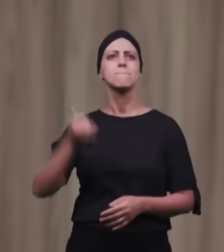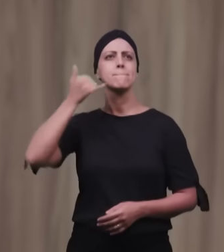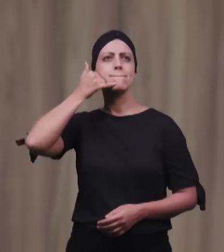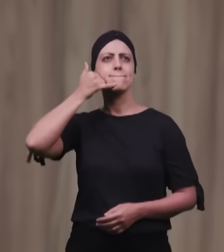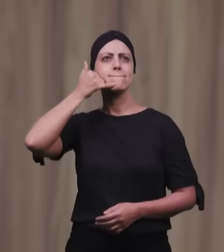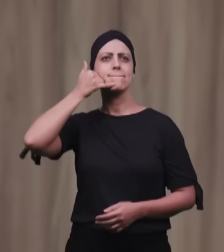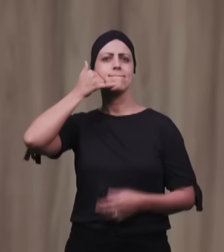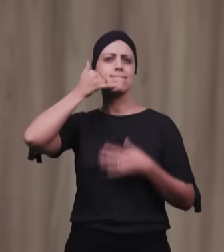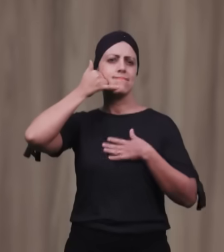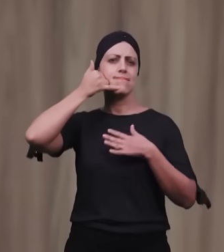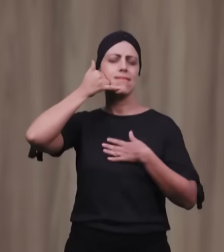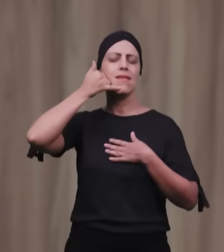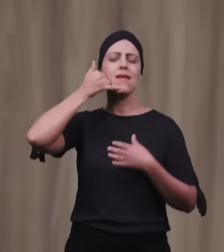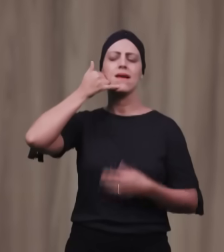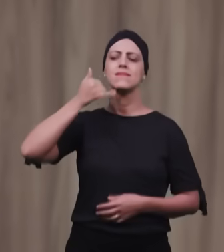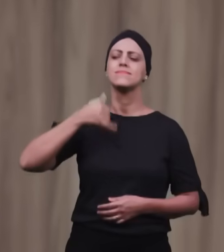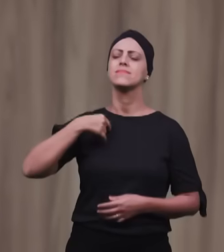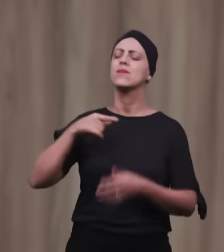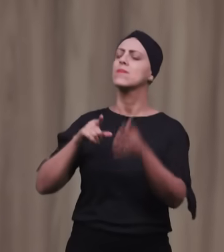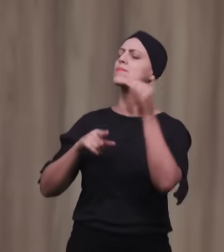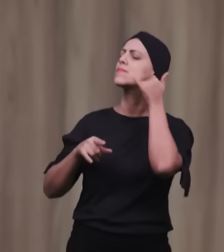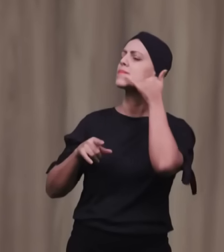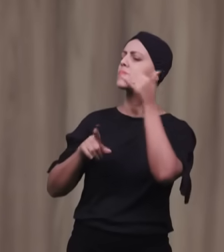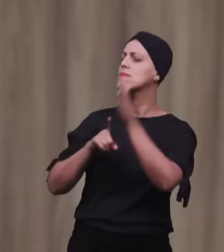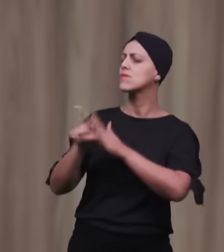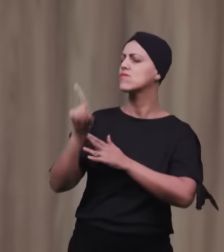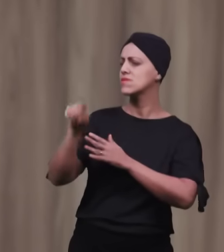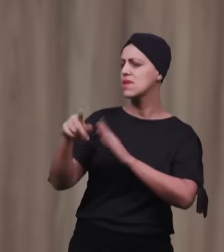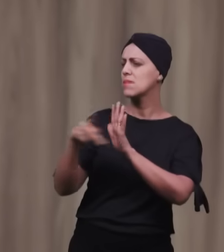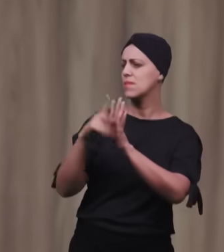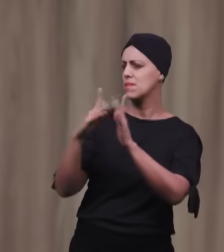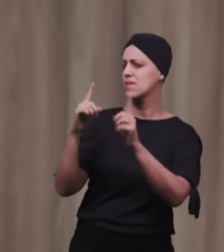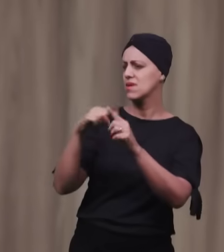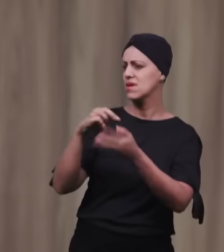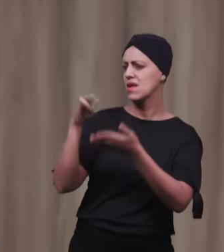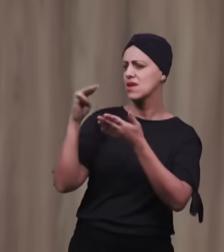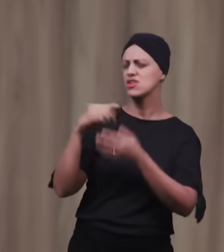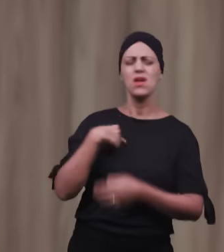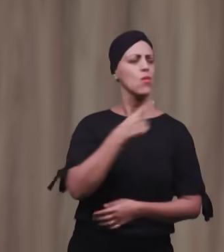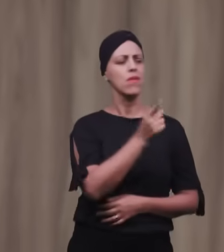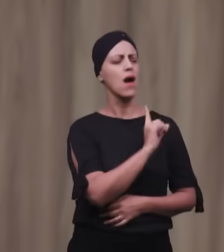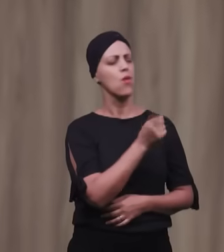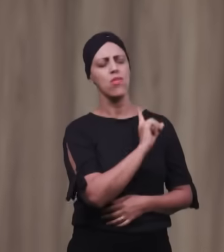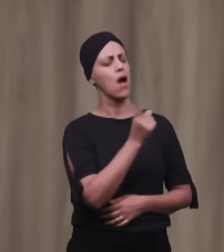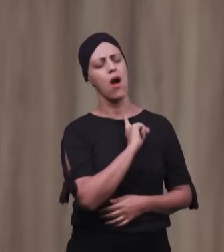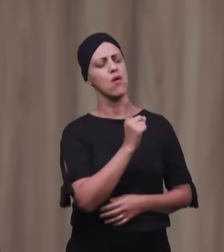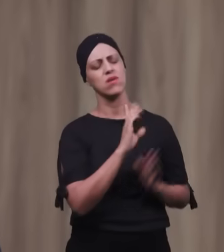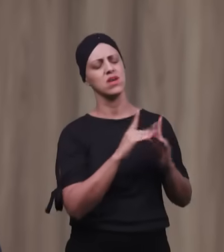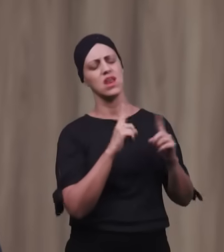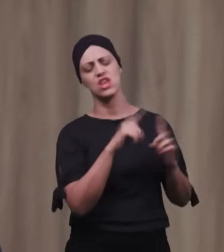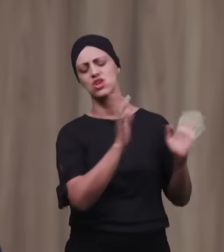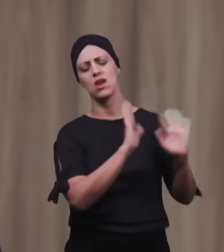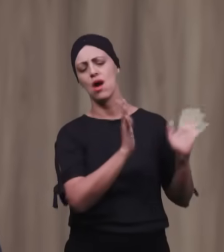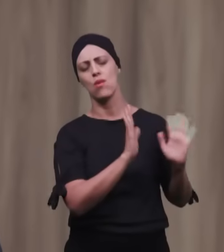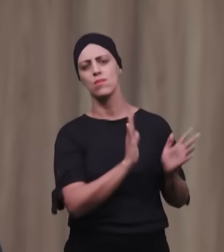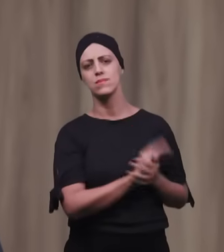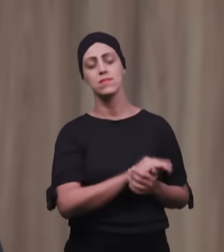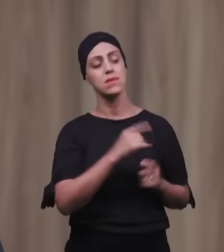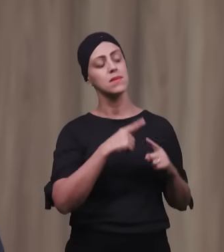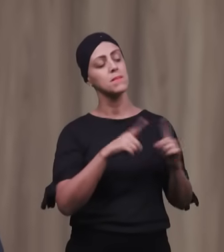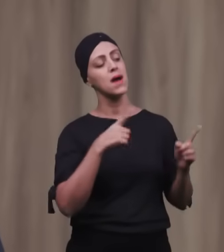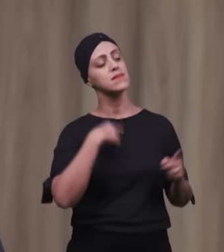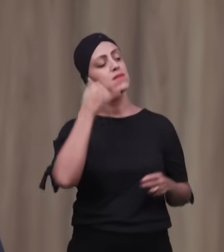a gente se faz sempre aquela pergunta né É Você pertence alguma igreja não não pertenço não e